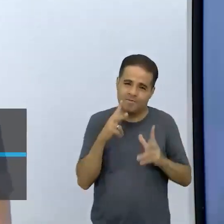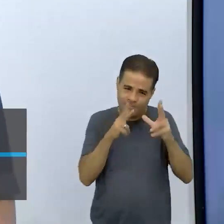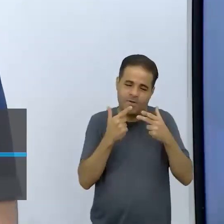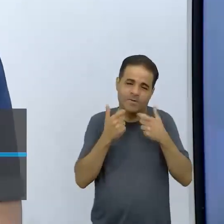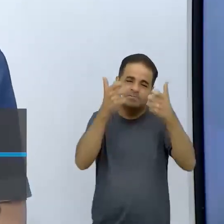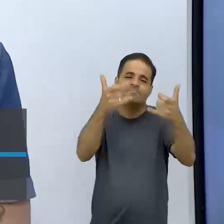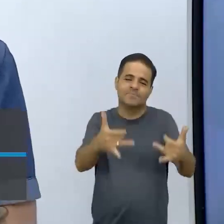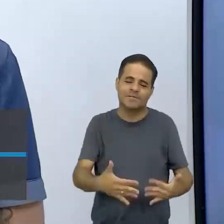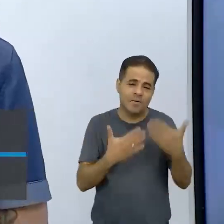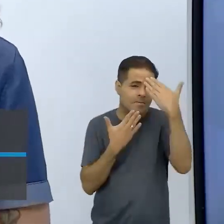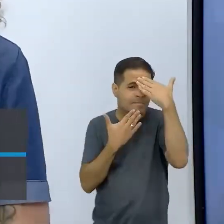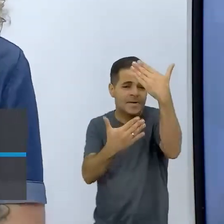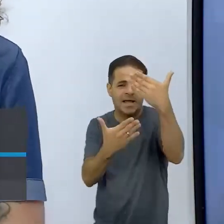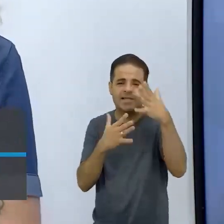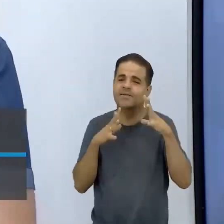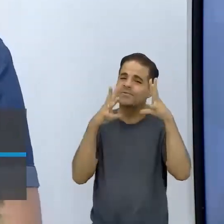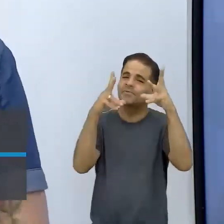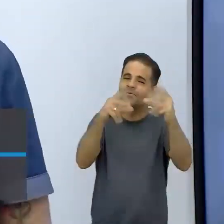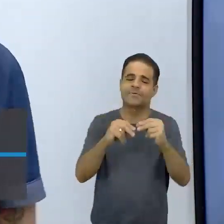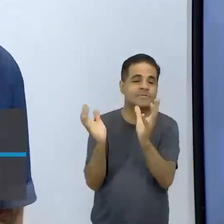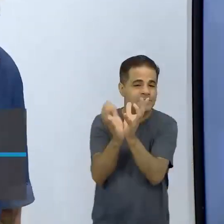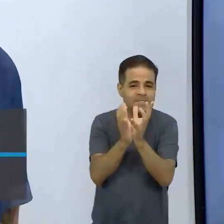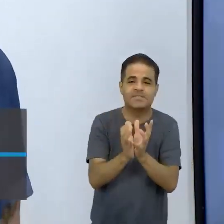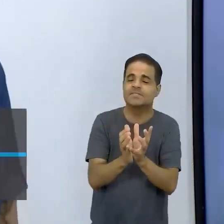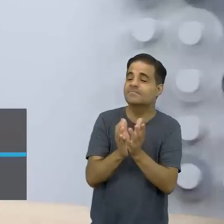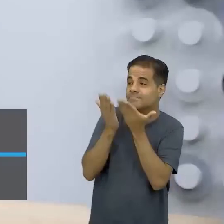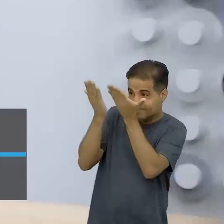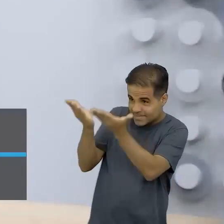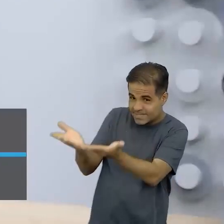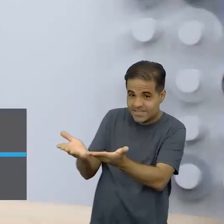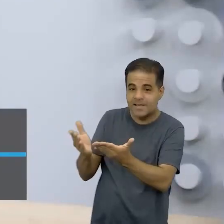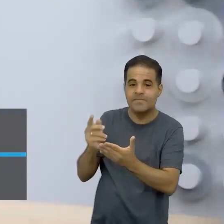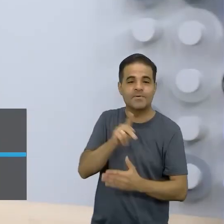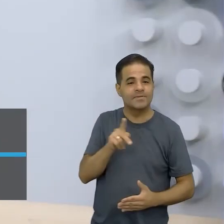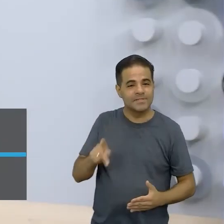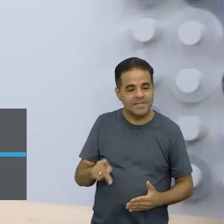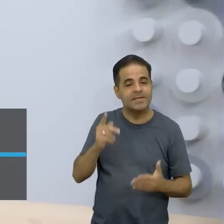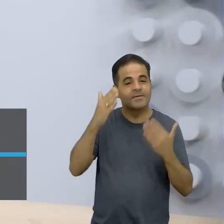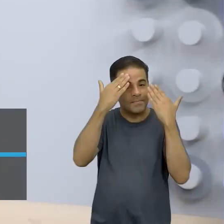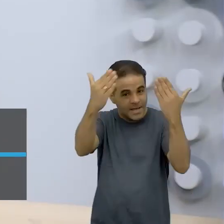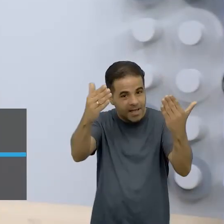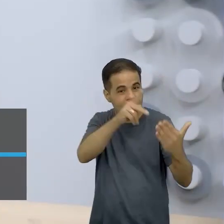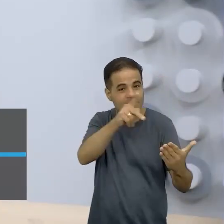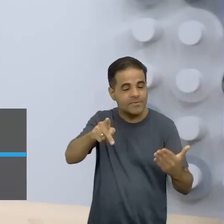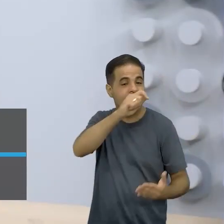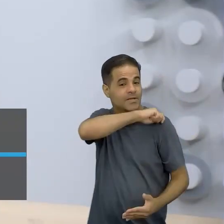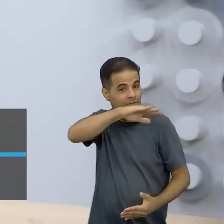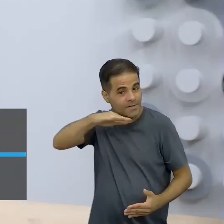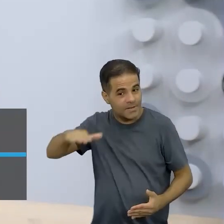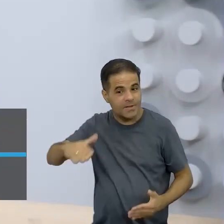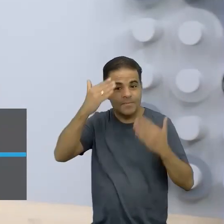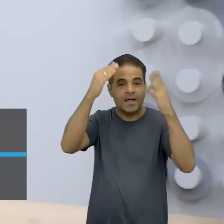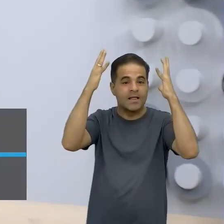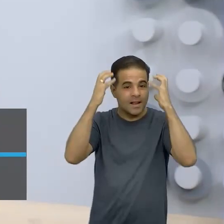Então, muito obrigada a todos, equipe, Andréia. Obrigada